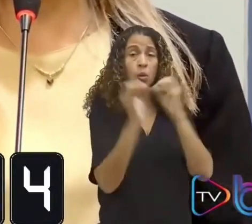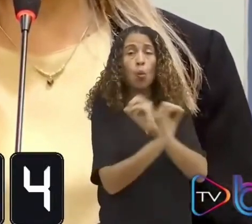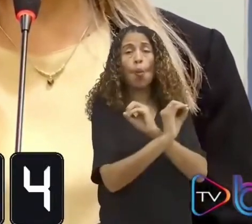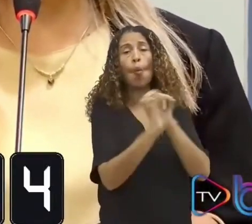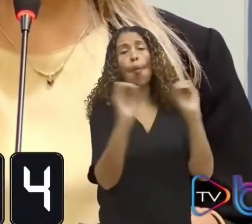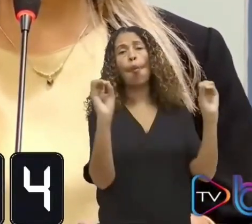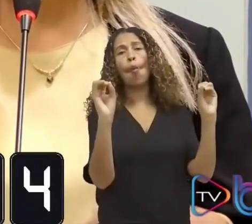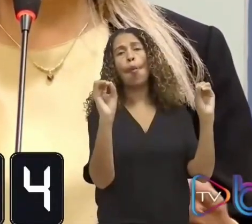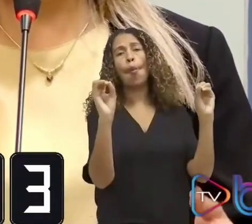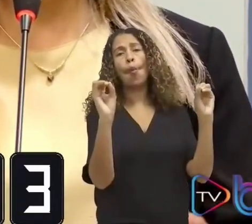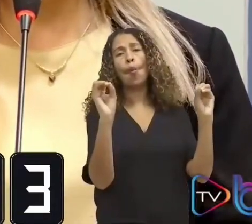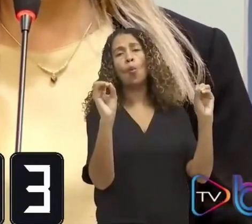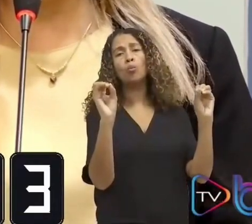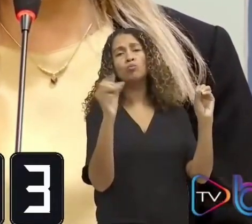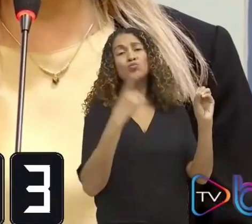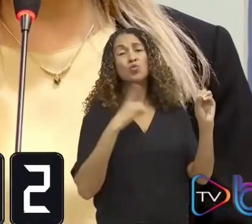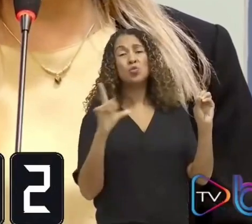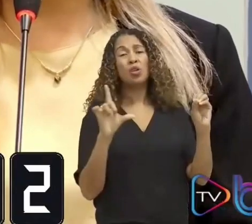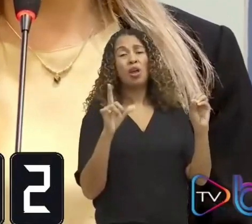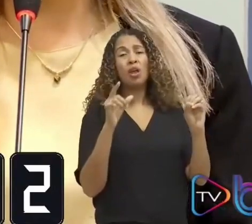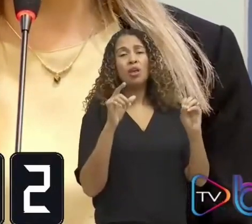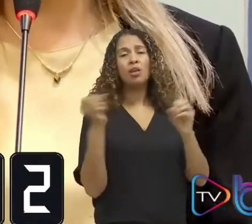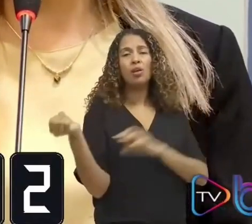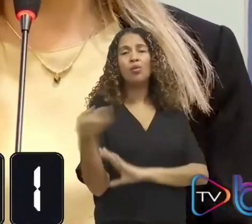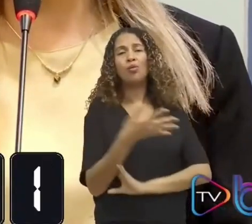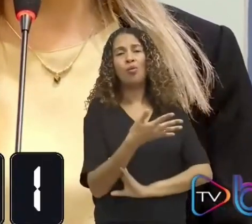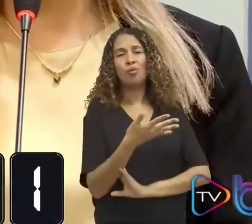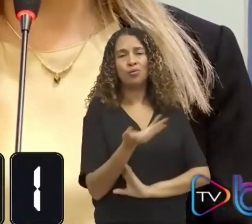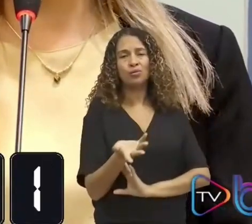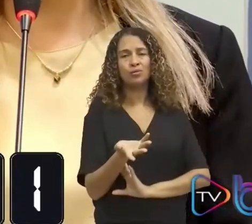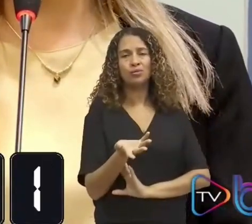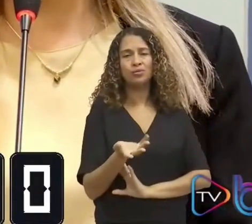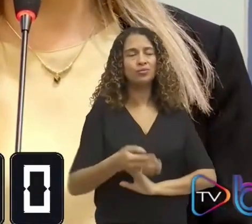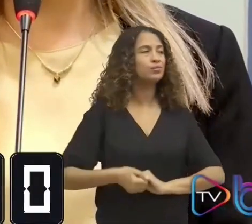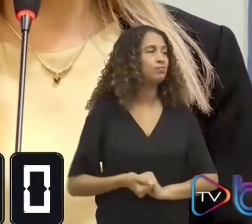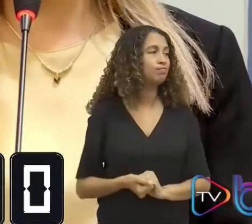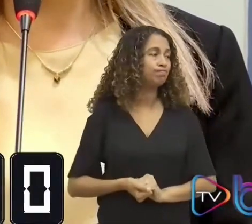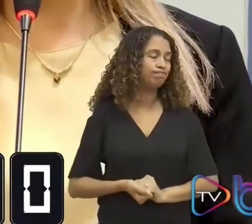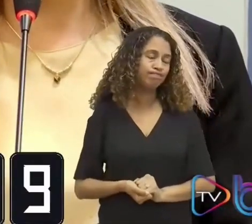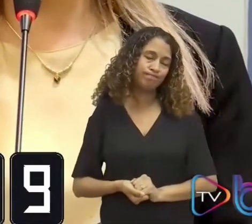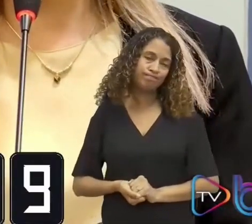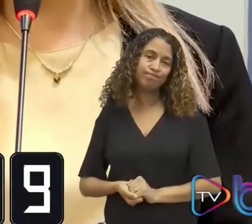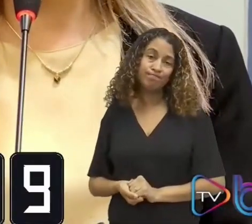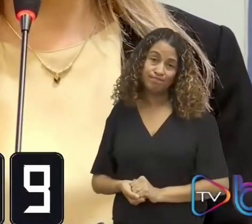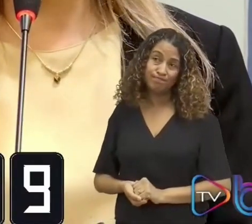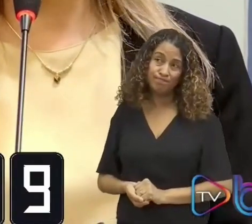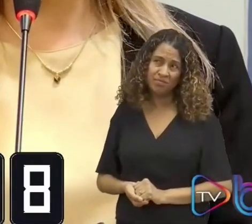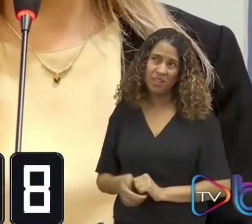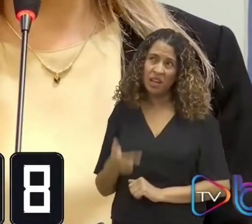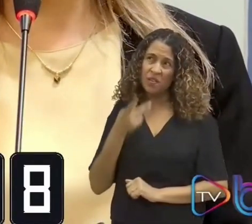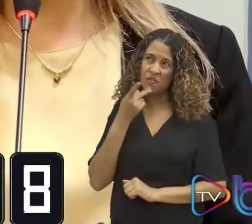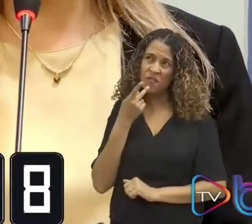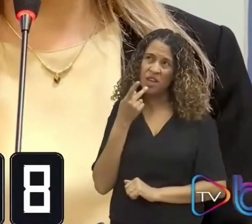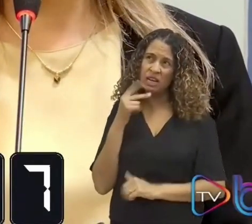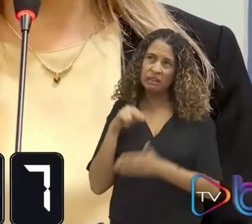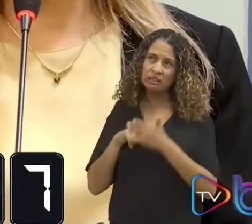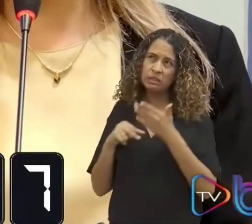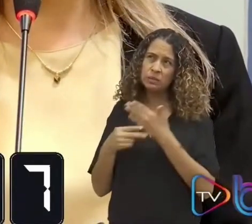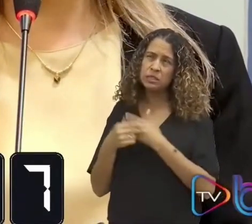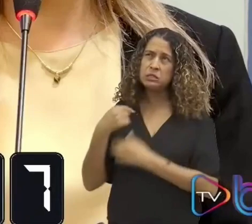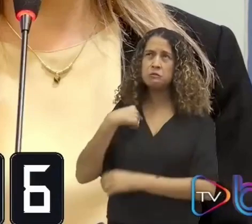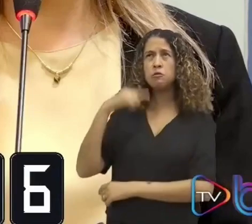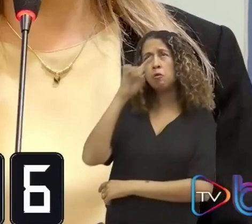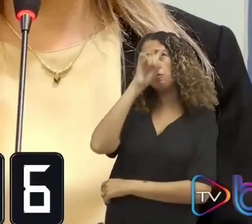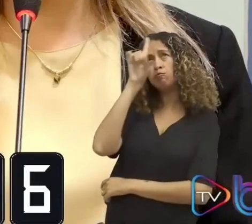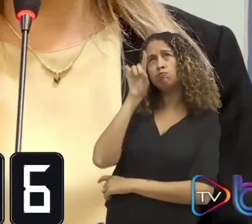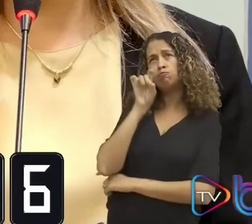estão defasadas há vários anos. Tem horas que, falando de transparência, me gera uma dúvida. De quem